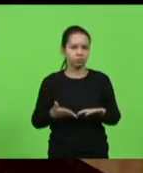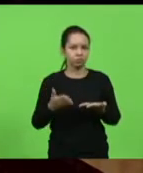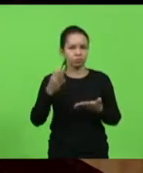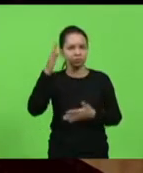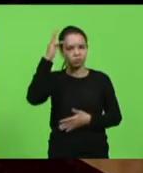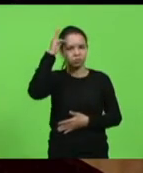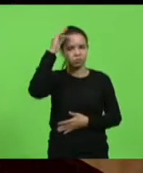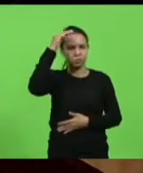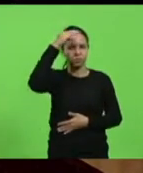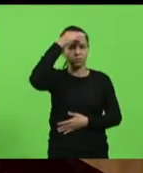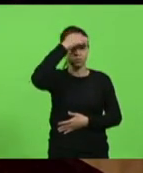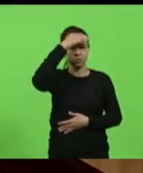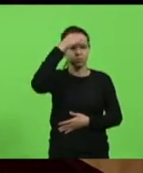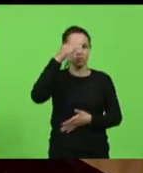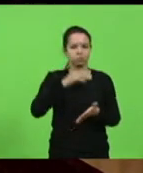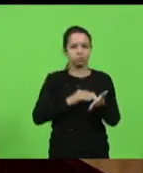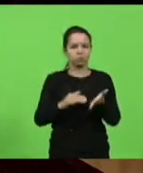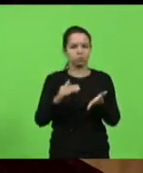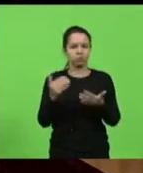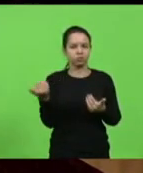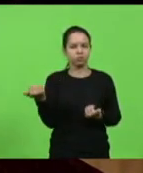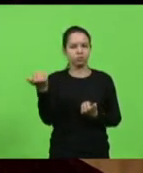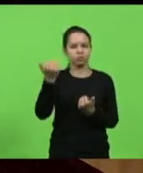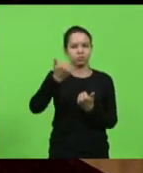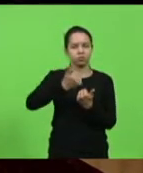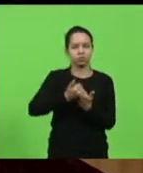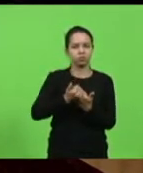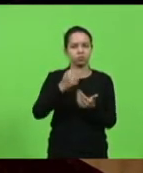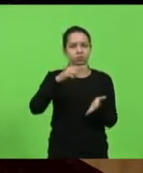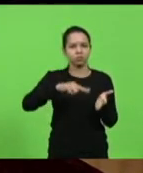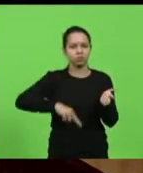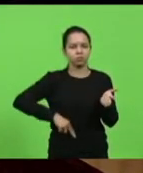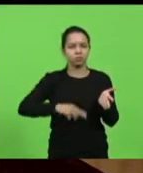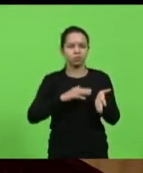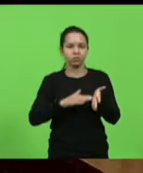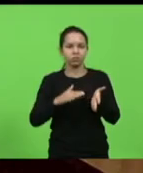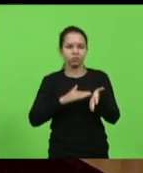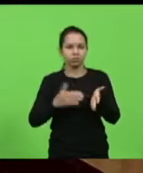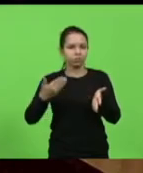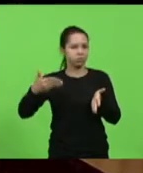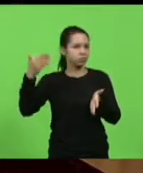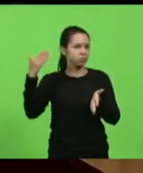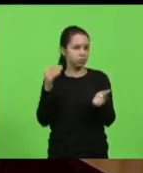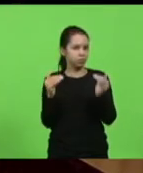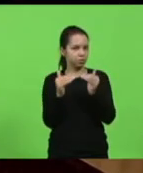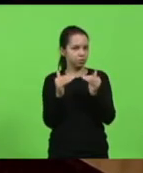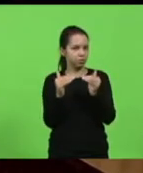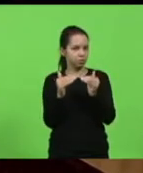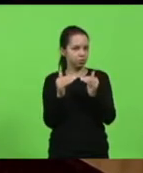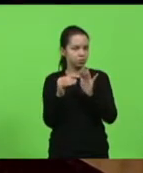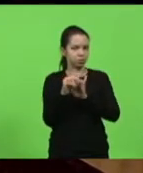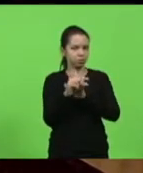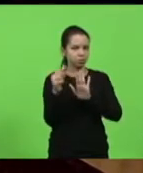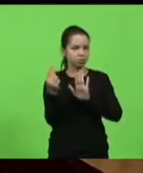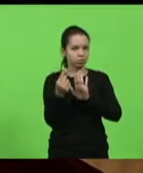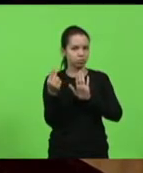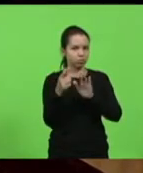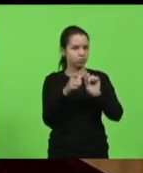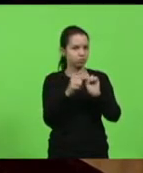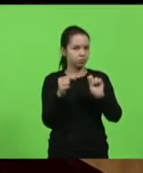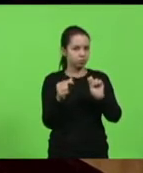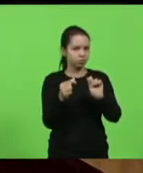ad hoc, proceder à leitura da ata da sessão anterior que, em consonância com o parágrafo 1º do artigo 106